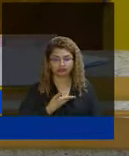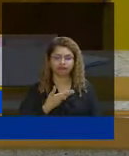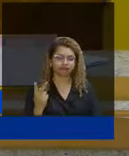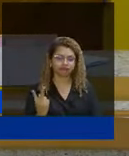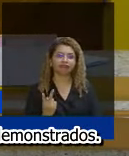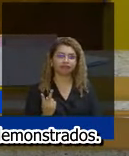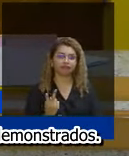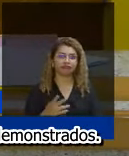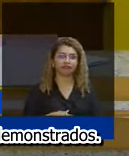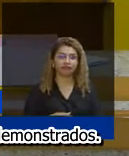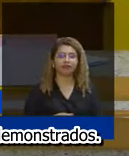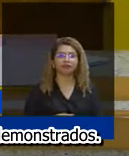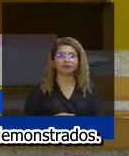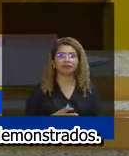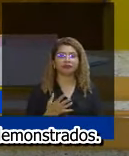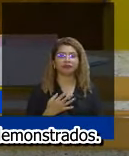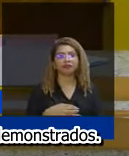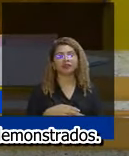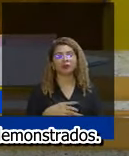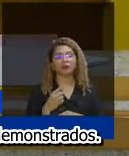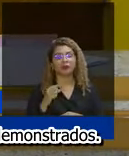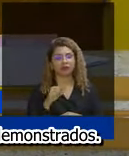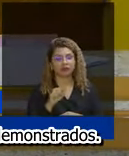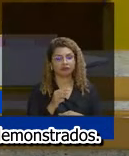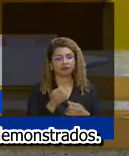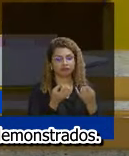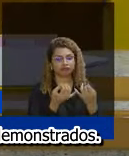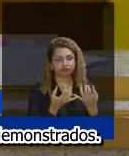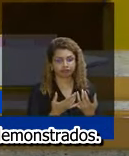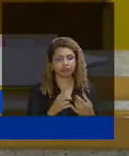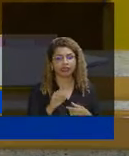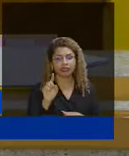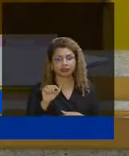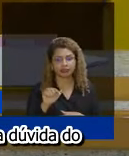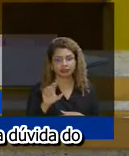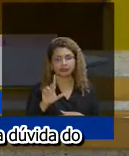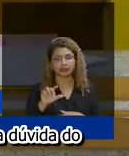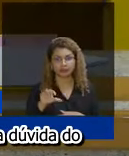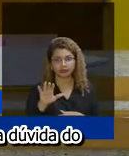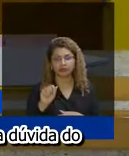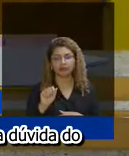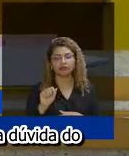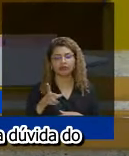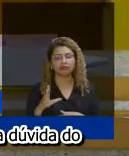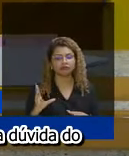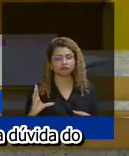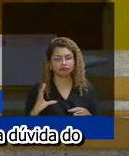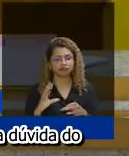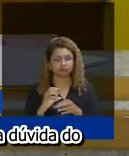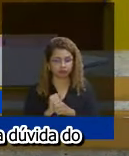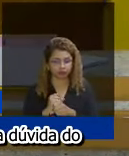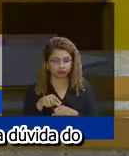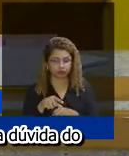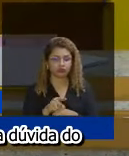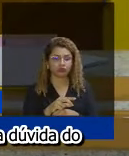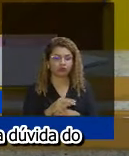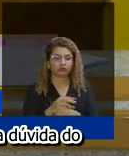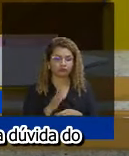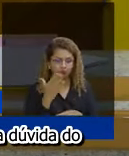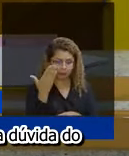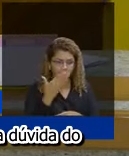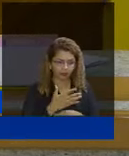ressalvado. Todavia, o conhecimento e a anuência de Zilma restaram demonstrados. O somatório dos elementos colhidos nos autos não